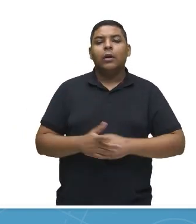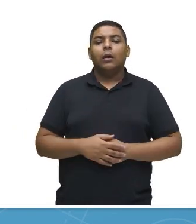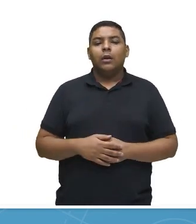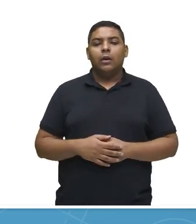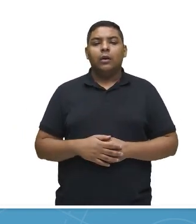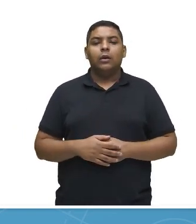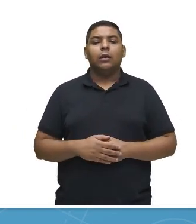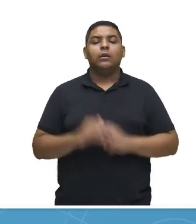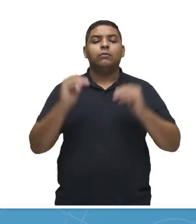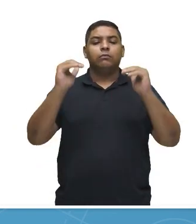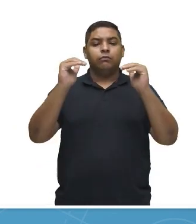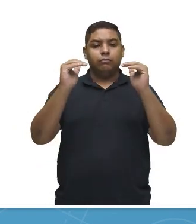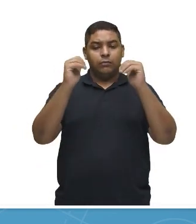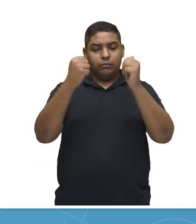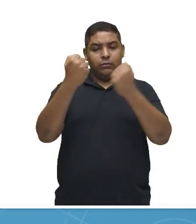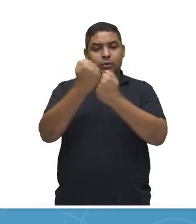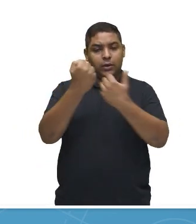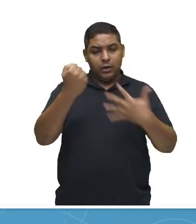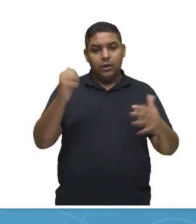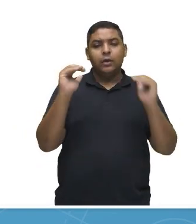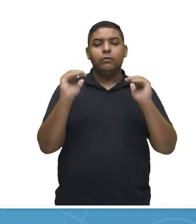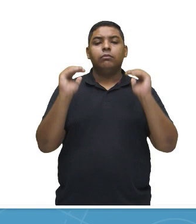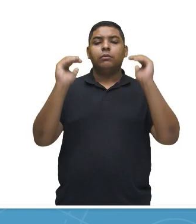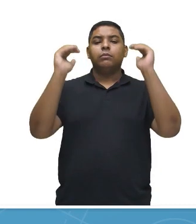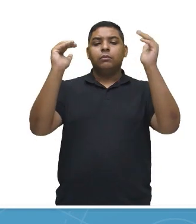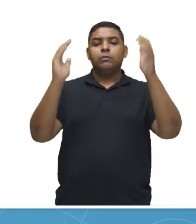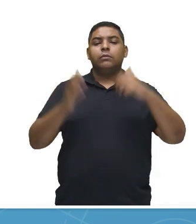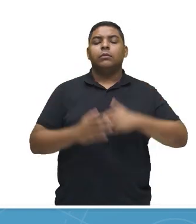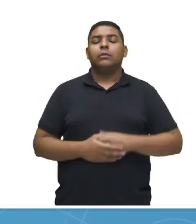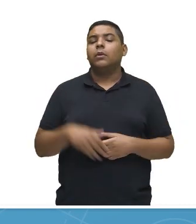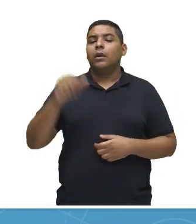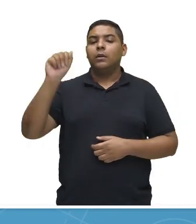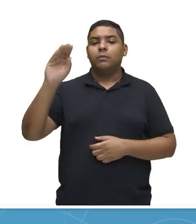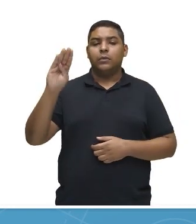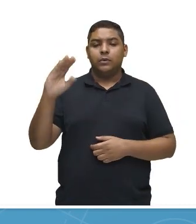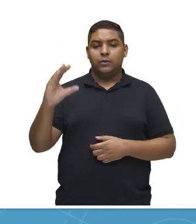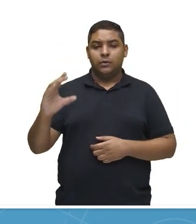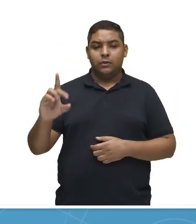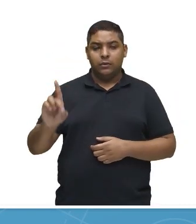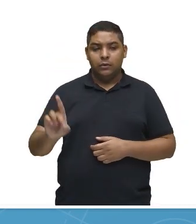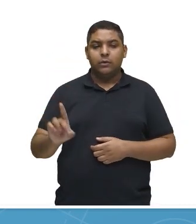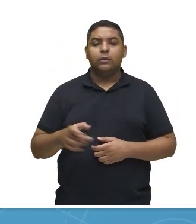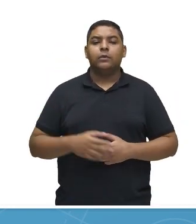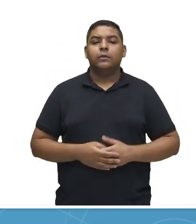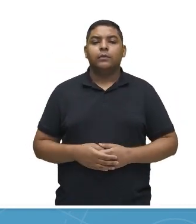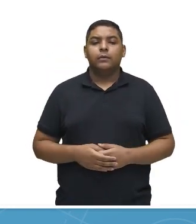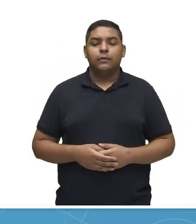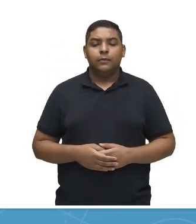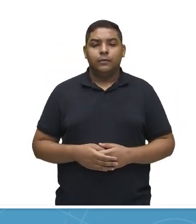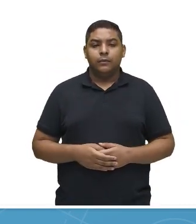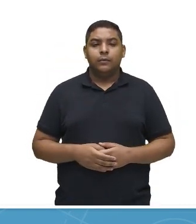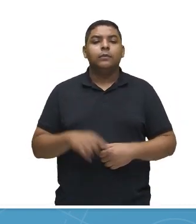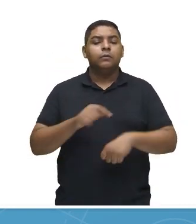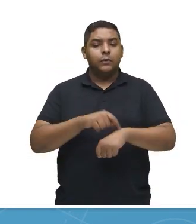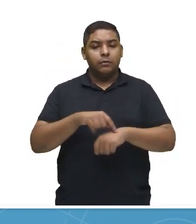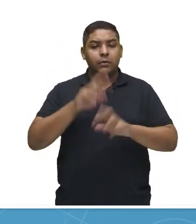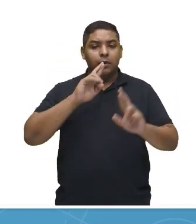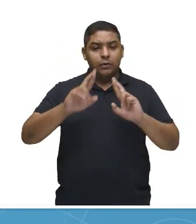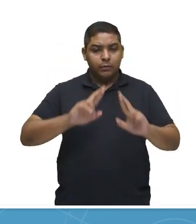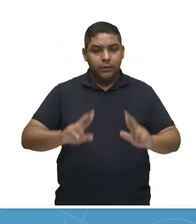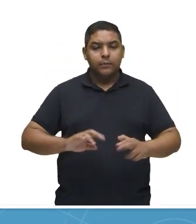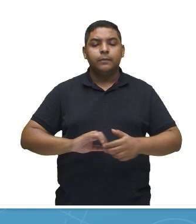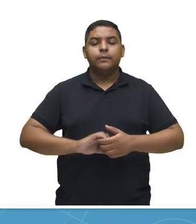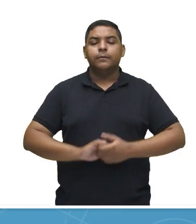é... Então você vai marcar qual a diferença dos espaços globais na hierarquia urbana. Tá bom? Um tempinho para vocês